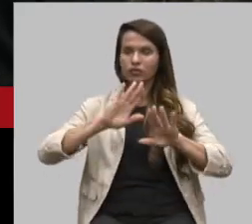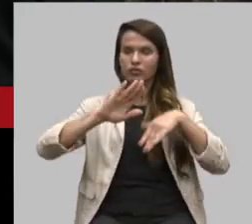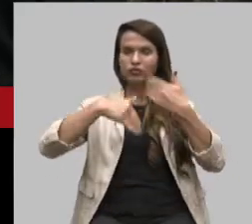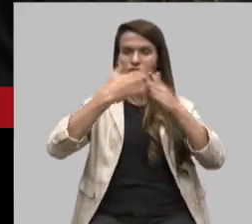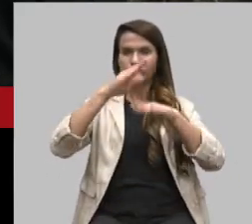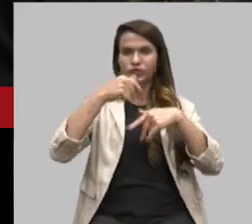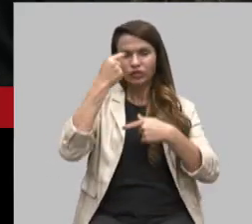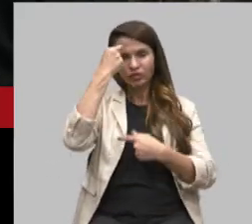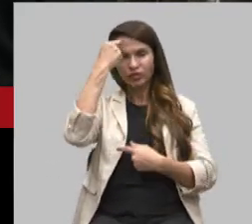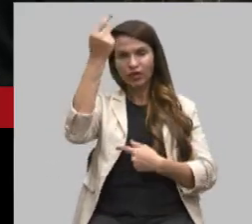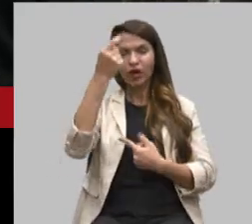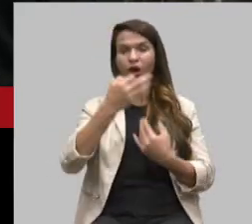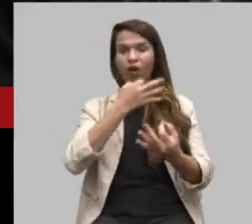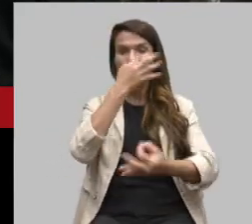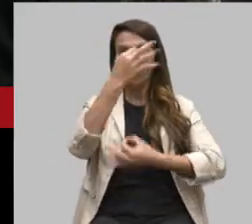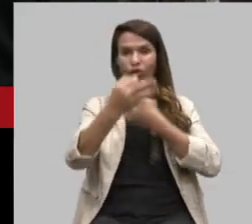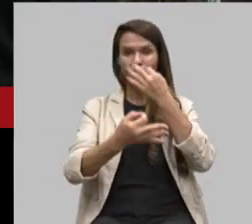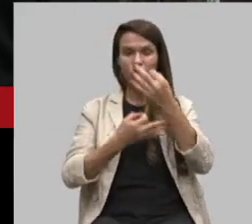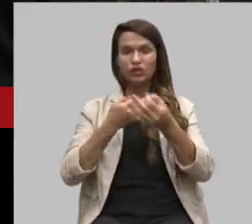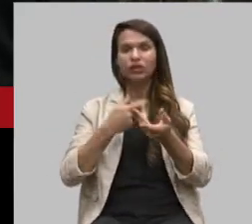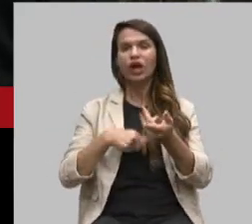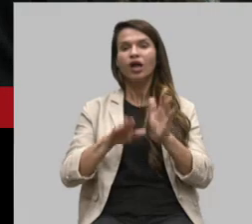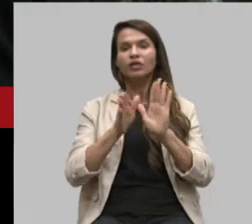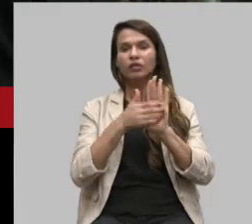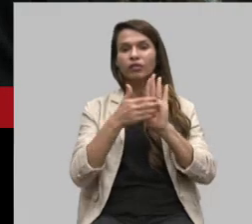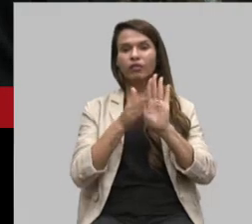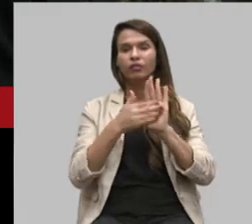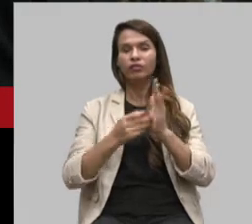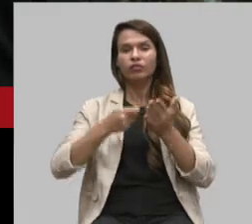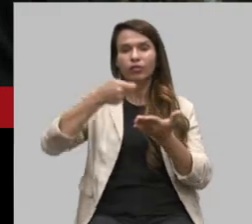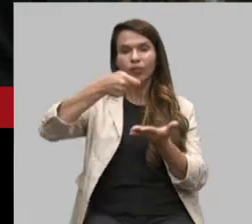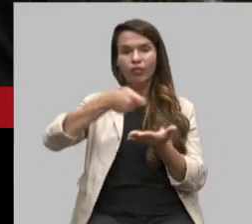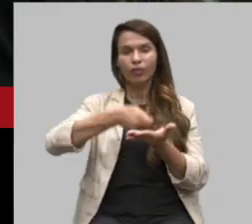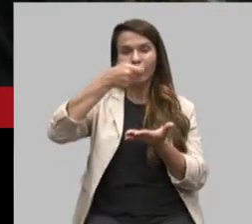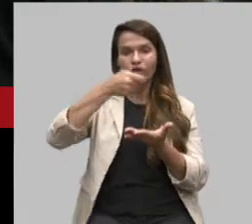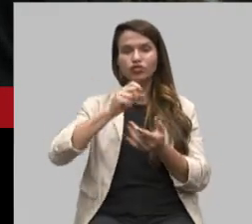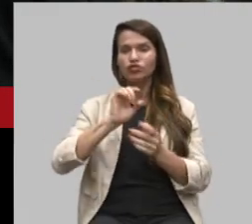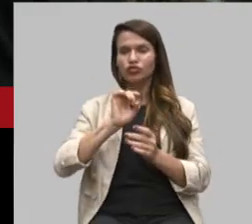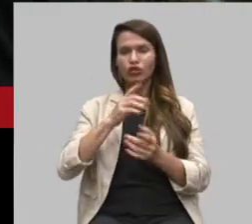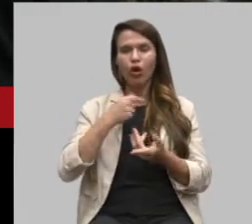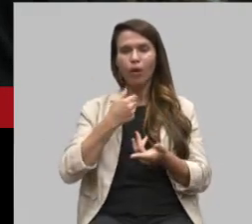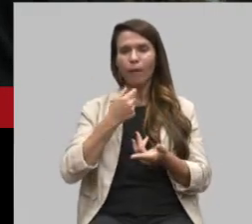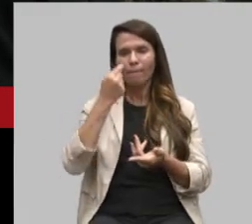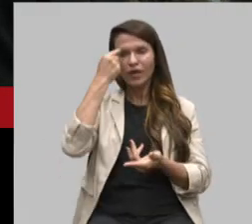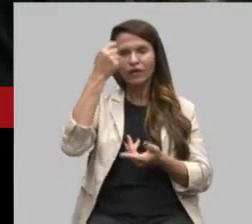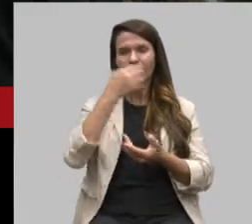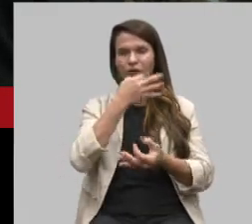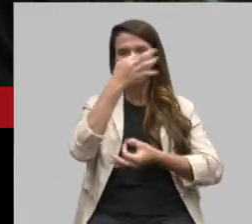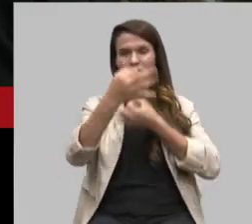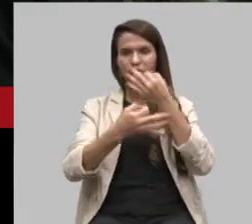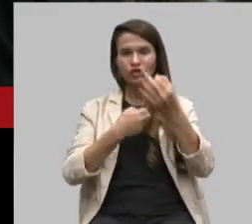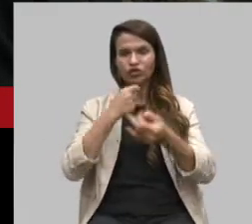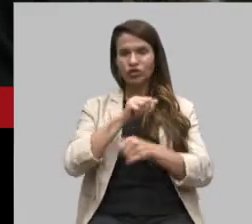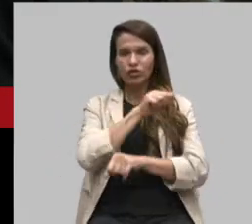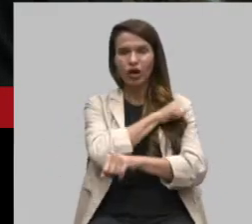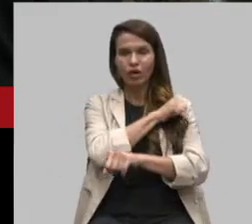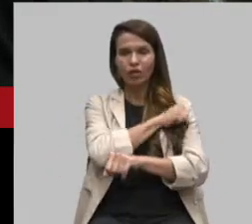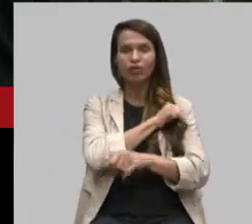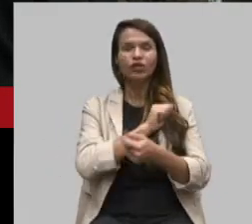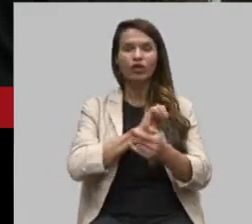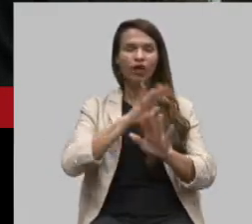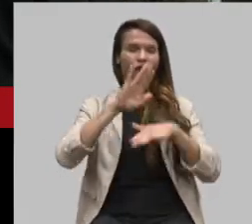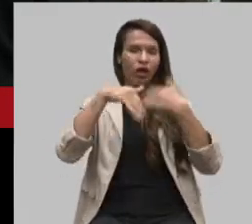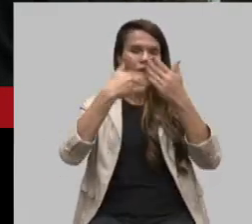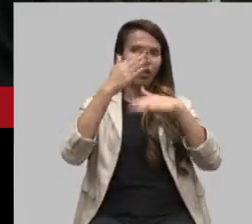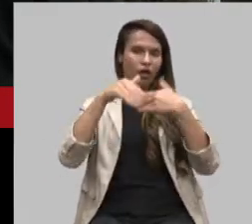crítico e essa proposta ela impõe isso não só o pensamento crítico dos Estudantes mas muitos desenvolvimentos E é